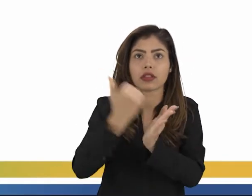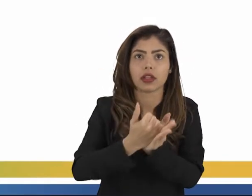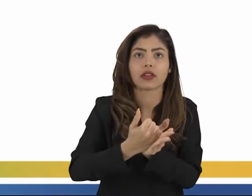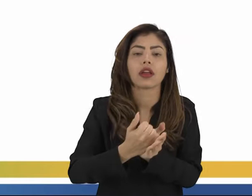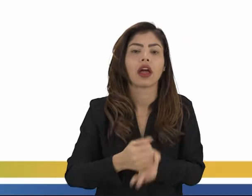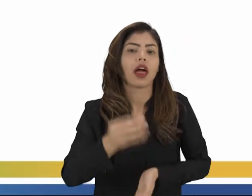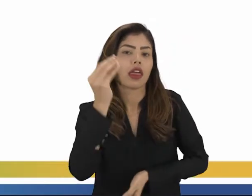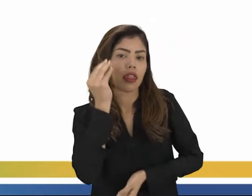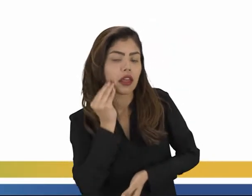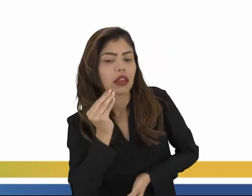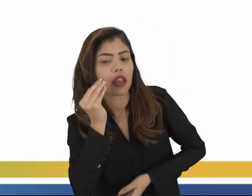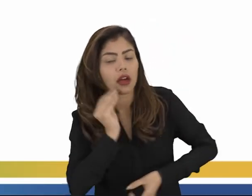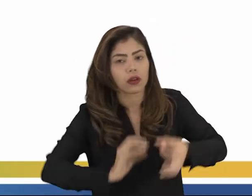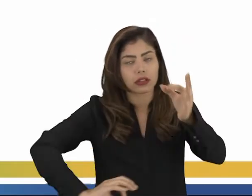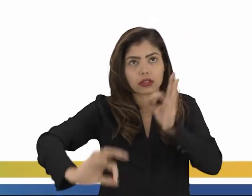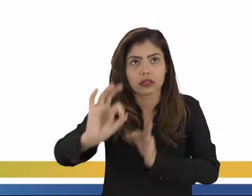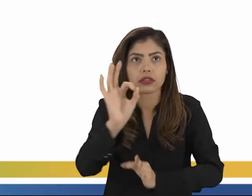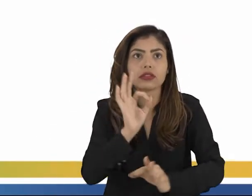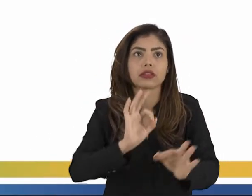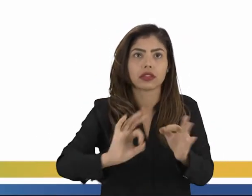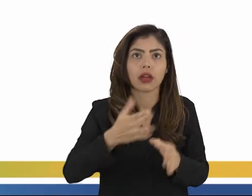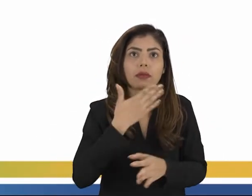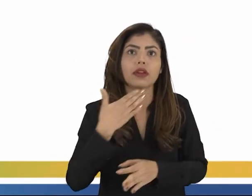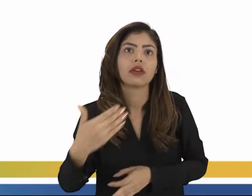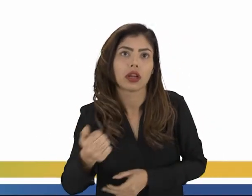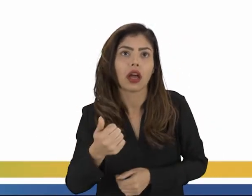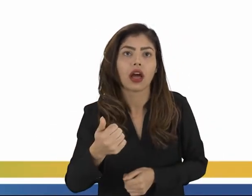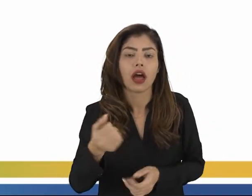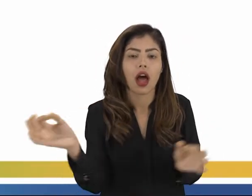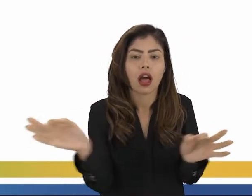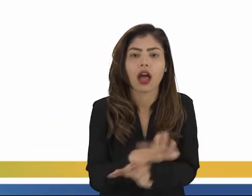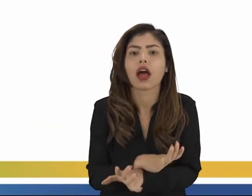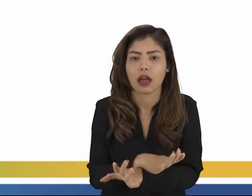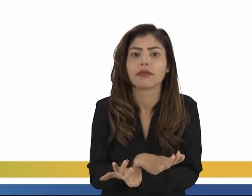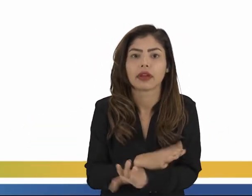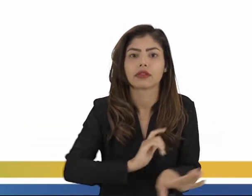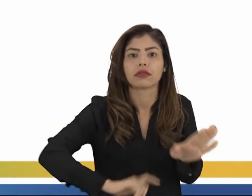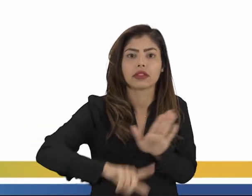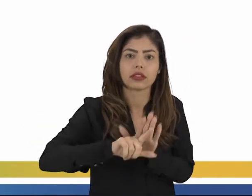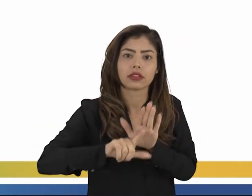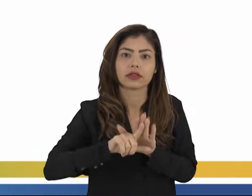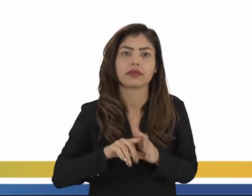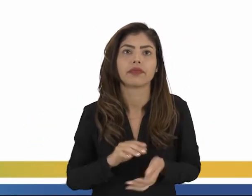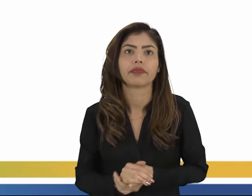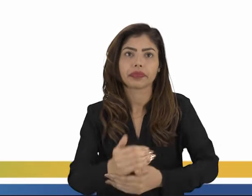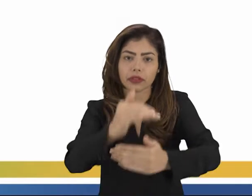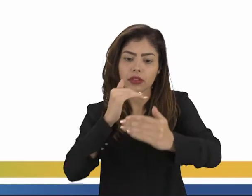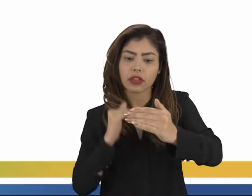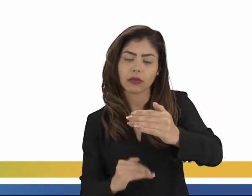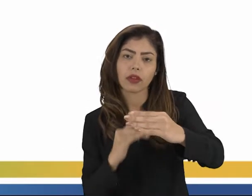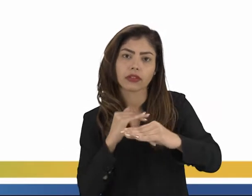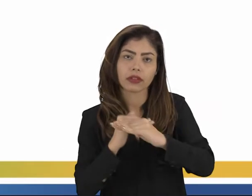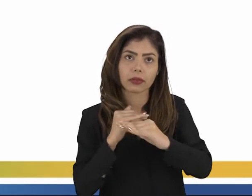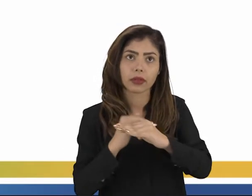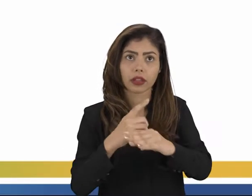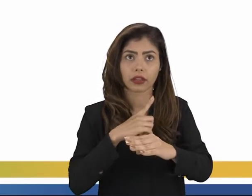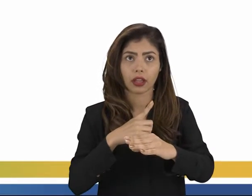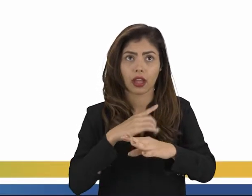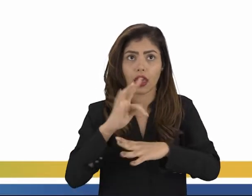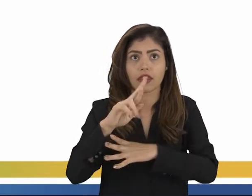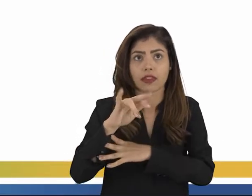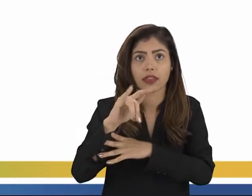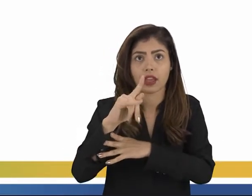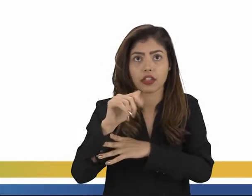tentativa de organizar possibilidades de acabar com essas leis. Lá embaixo temos aí as